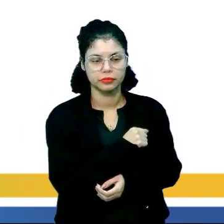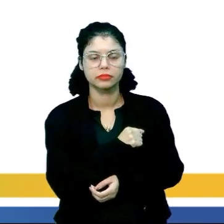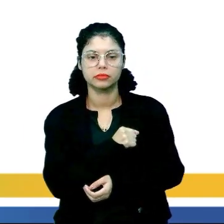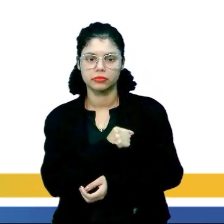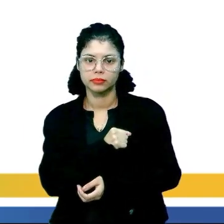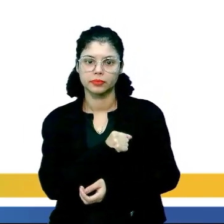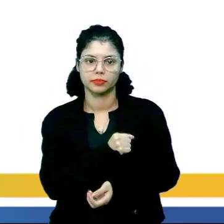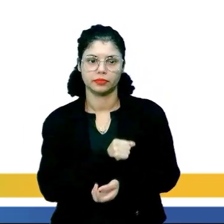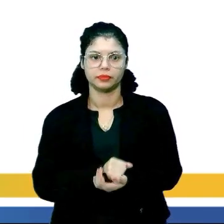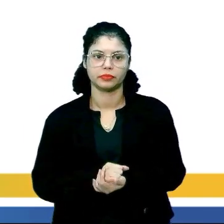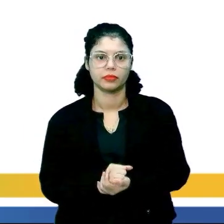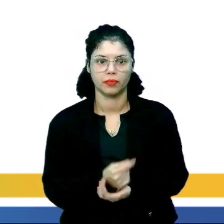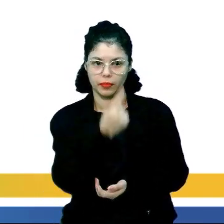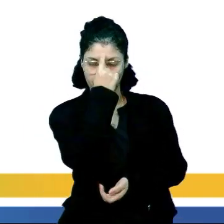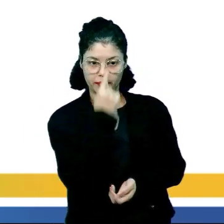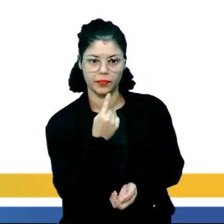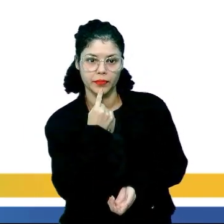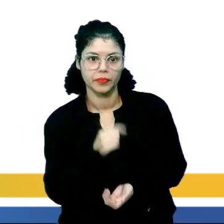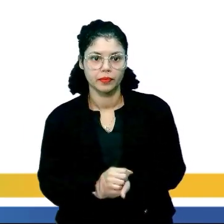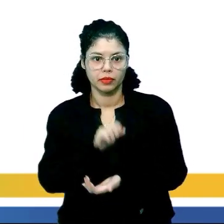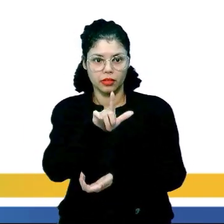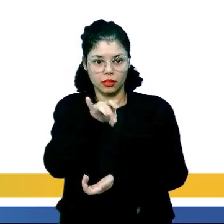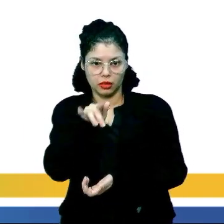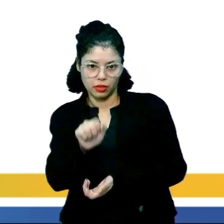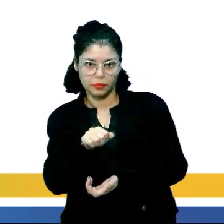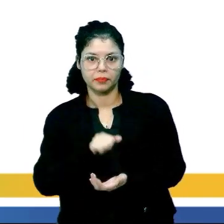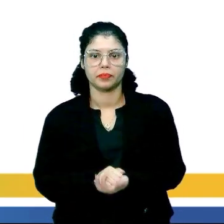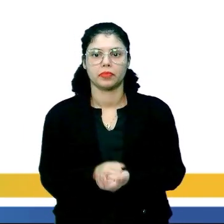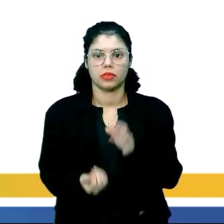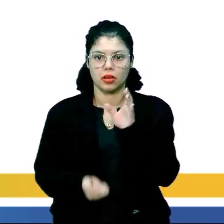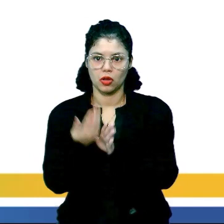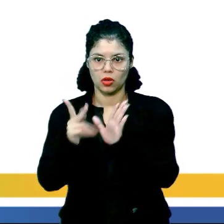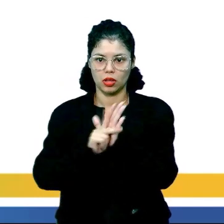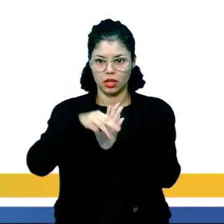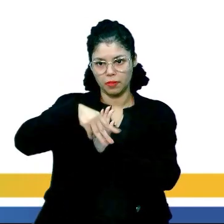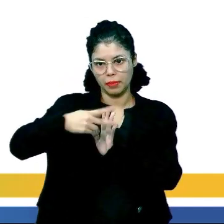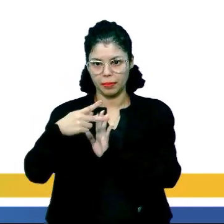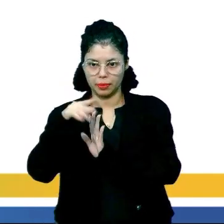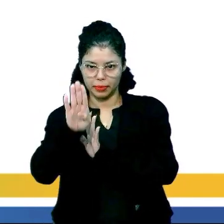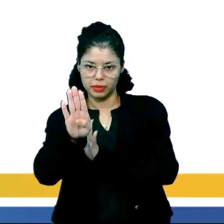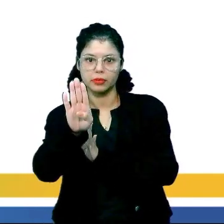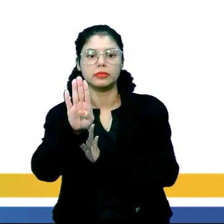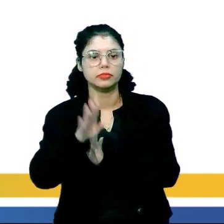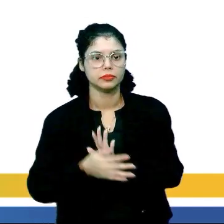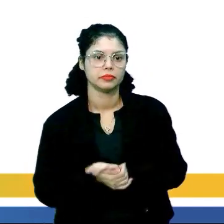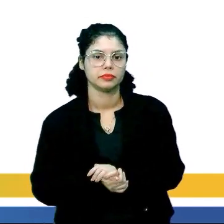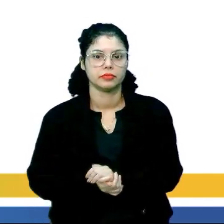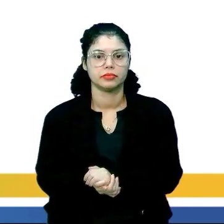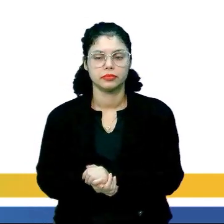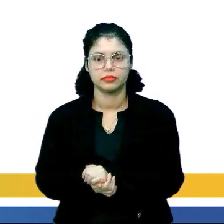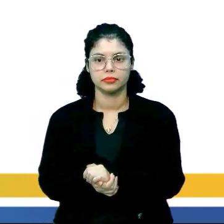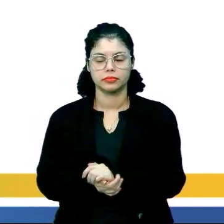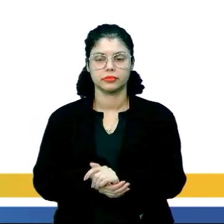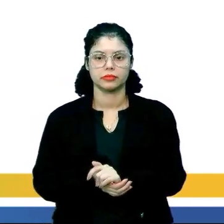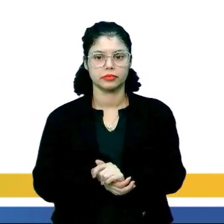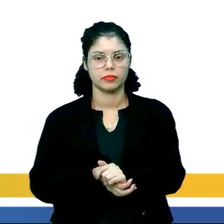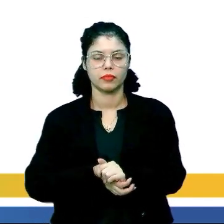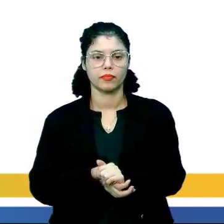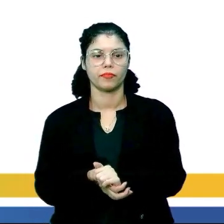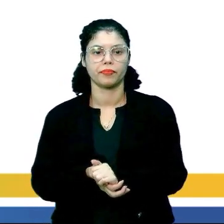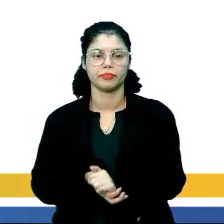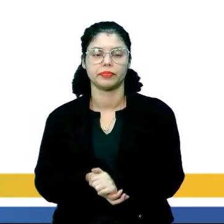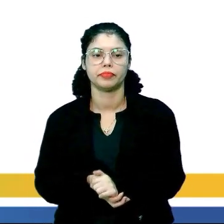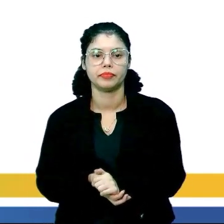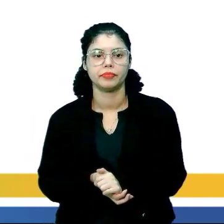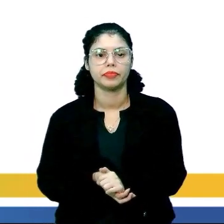nós vamos ter aí a figura, por exemplo, de Elis Regina, que inaugura a música popular brasileira, que a gente chama popularmente